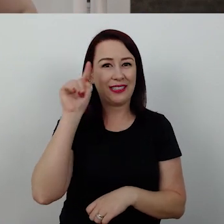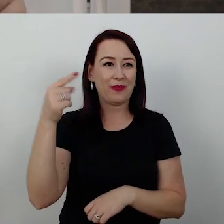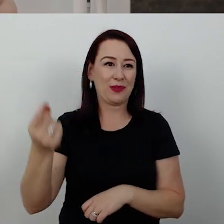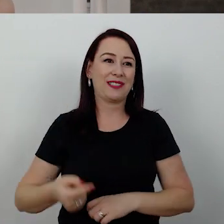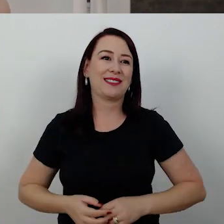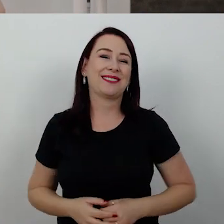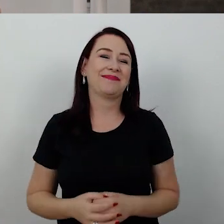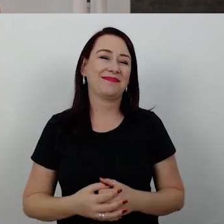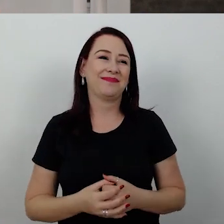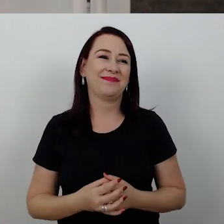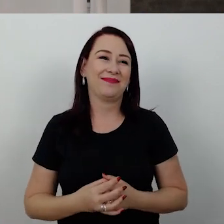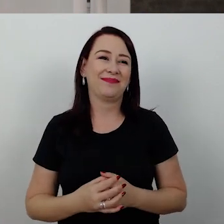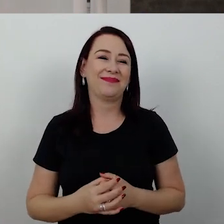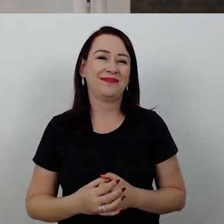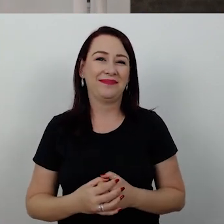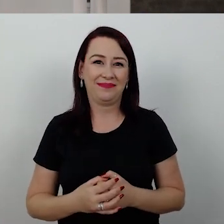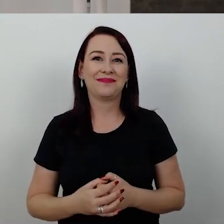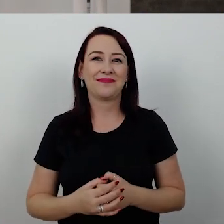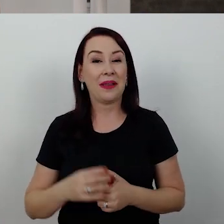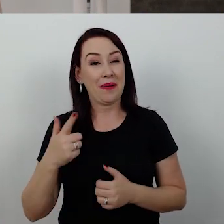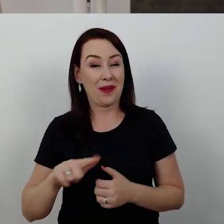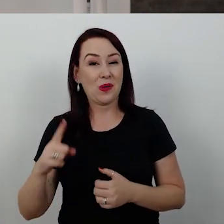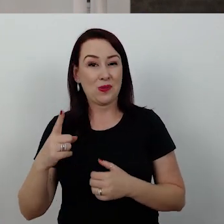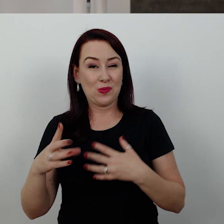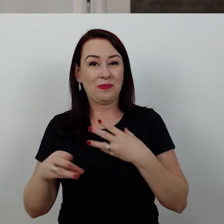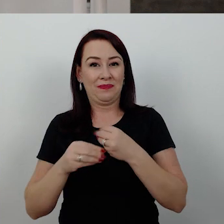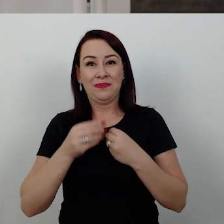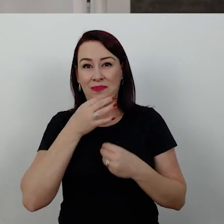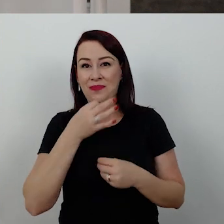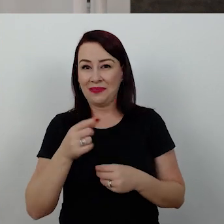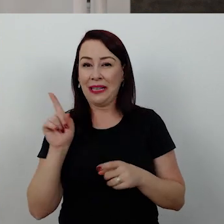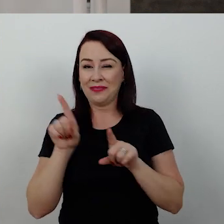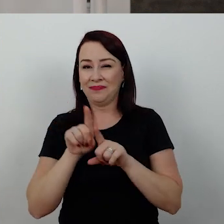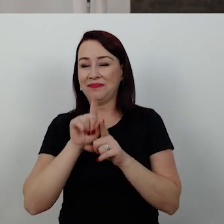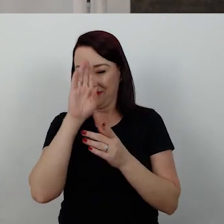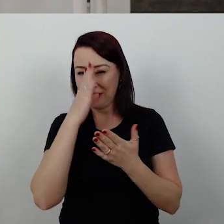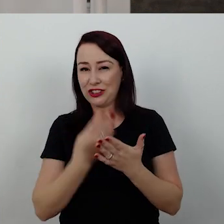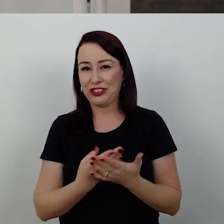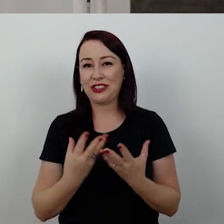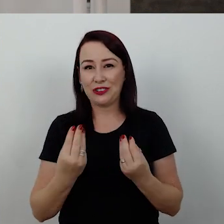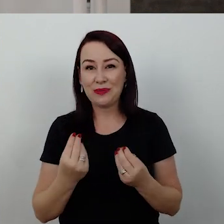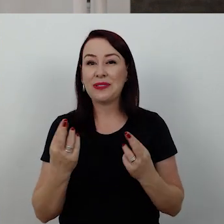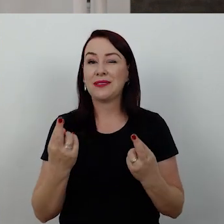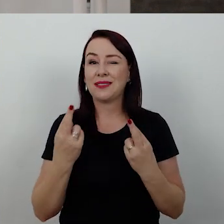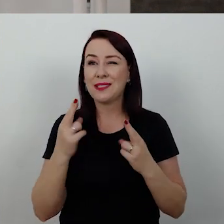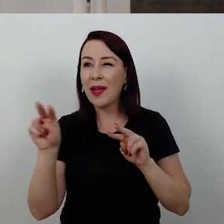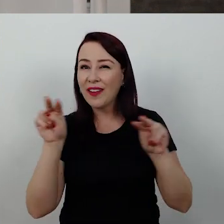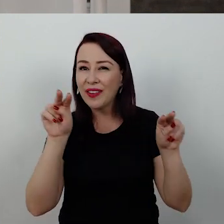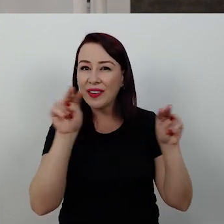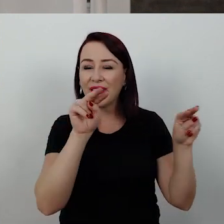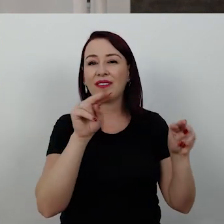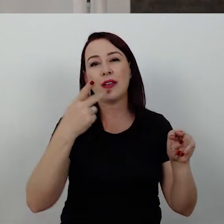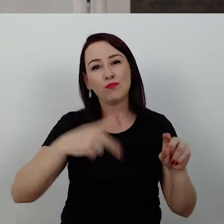acho. Posso fazer só mais um comentário? É exatamente isso, é algo que eu também acredito muito e espero, né, ver várias